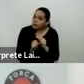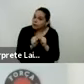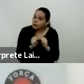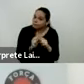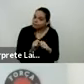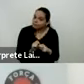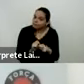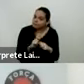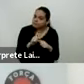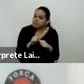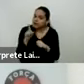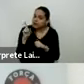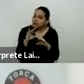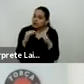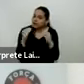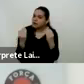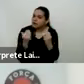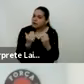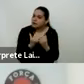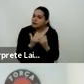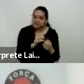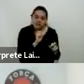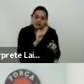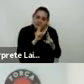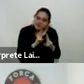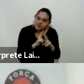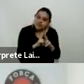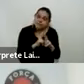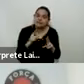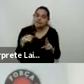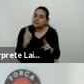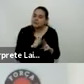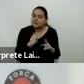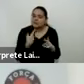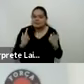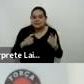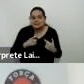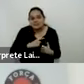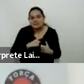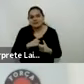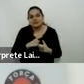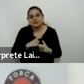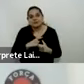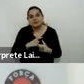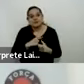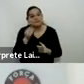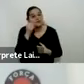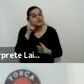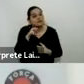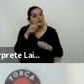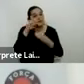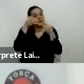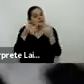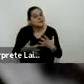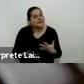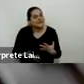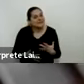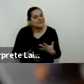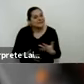no Congresso. E a esperança é a última que morre. Vamos ouvir os argumentos dele com atenção. É com você,